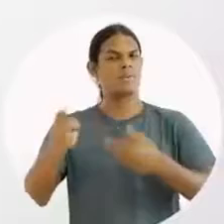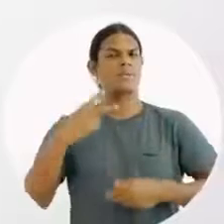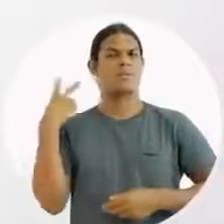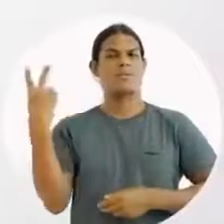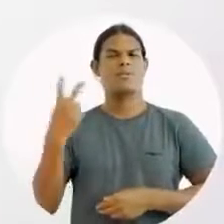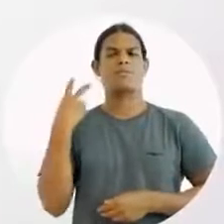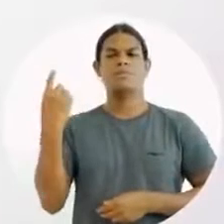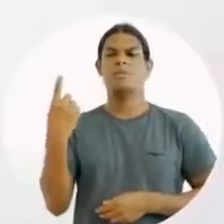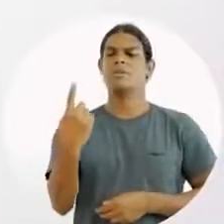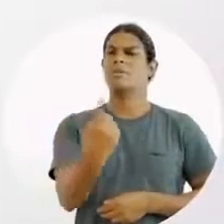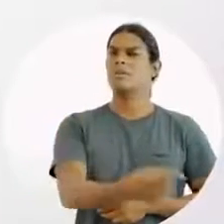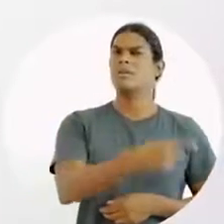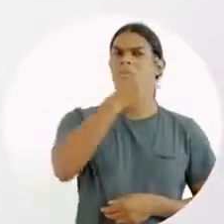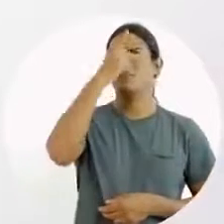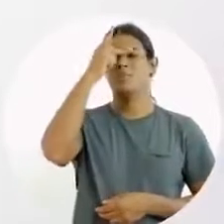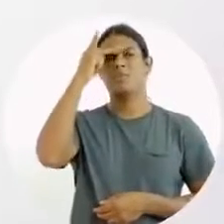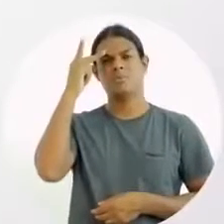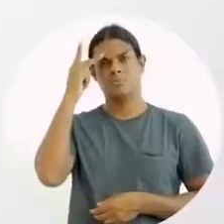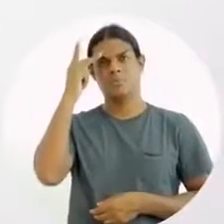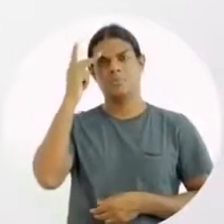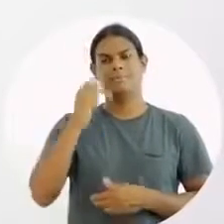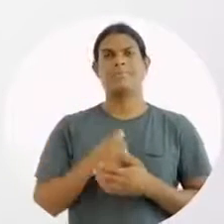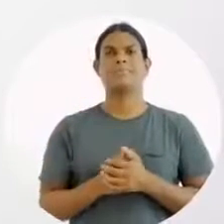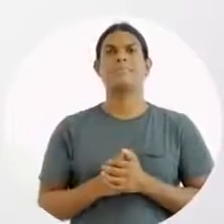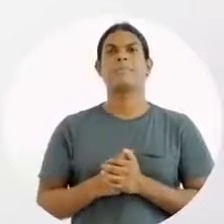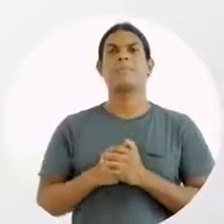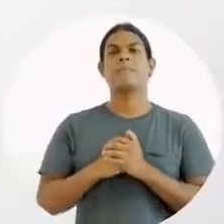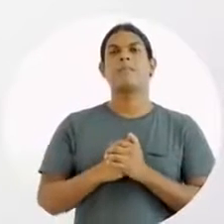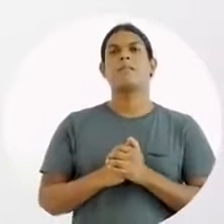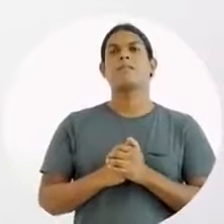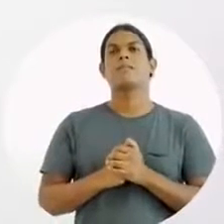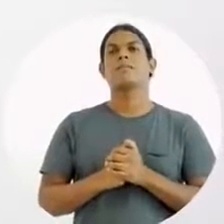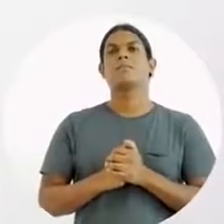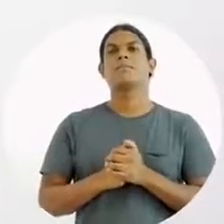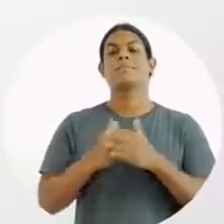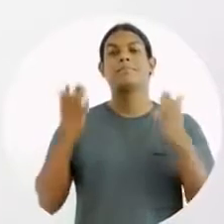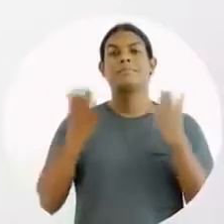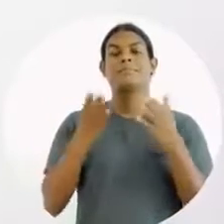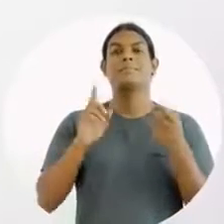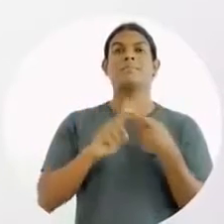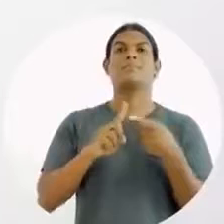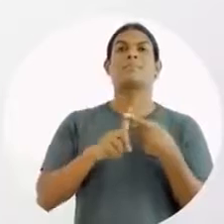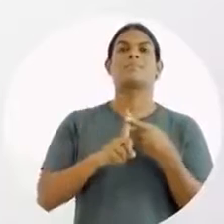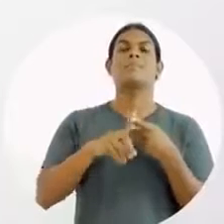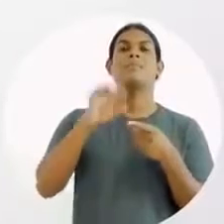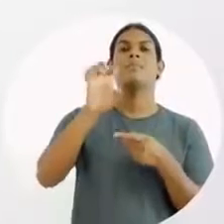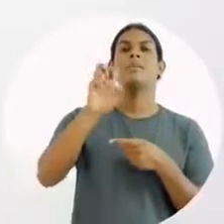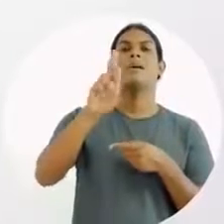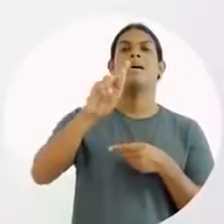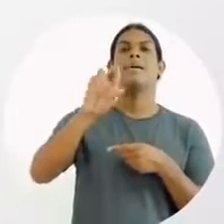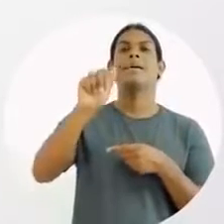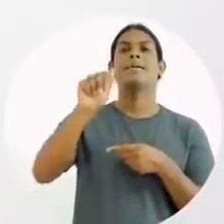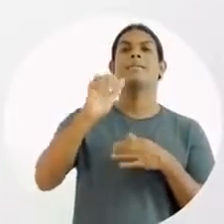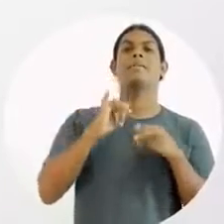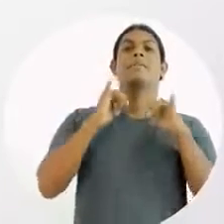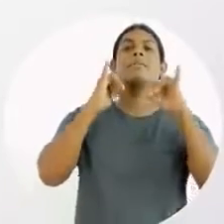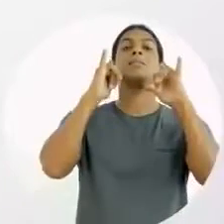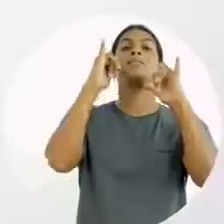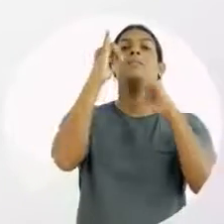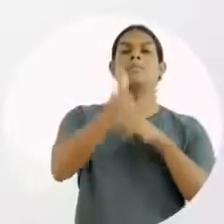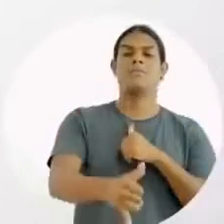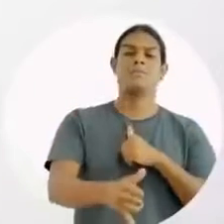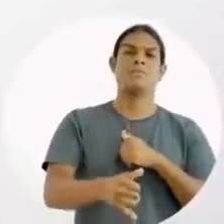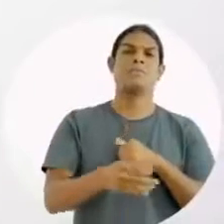essas pessoas. E para finalizar essas eras, nós chegamos na era da informação, que é a era que nós estamos hoje.